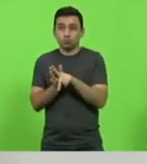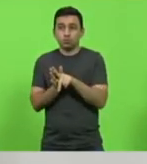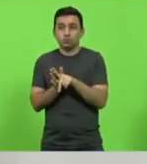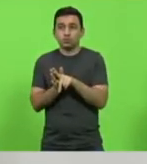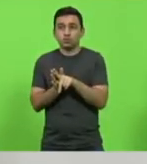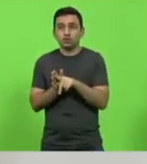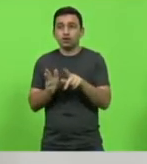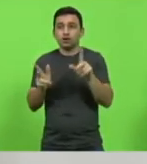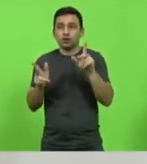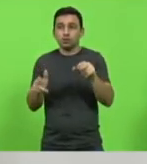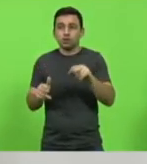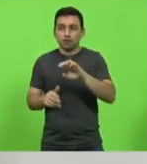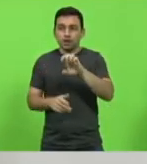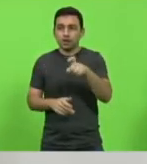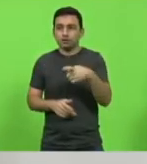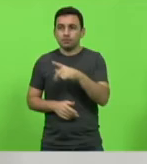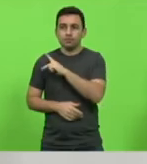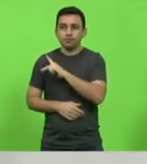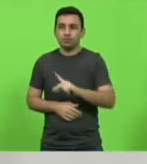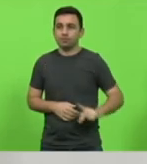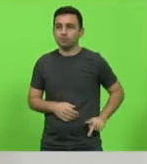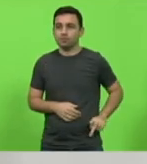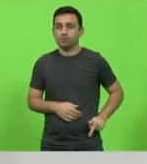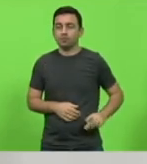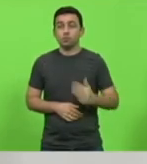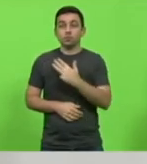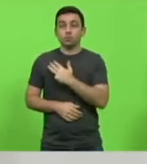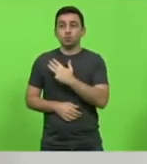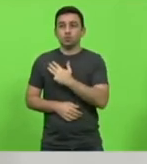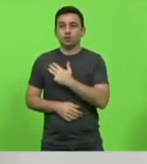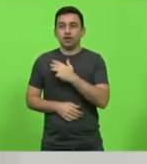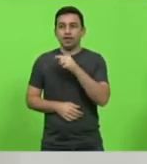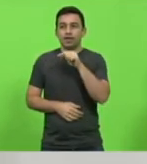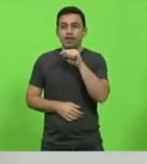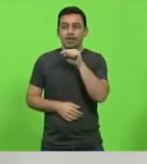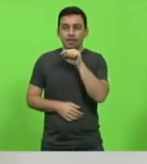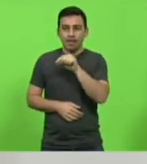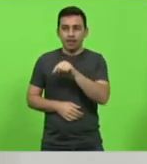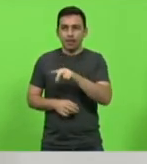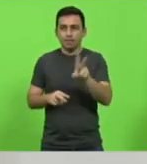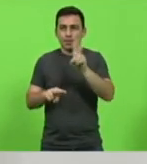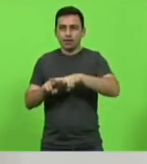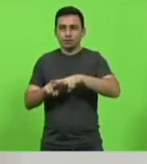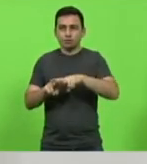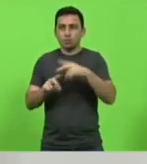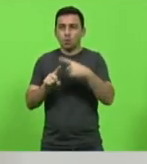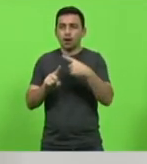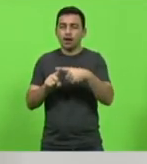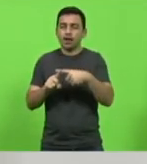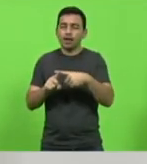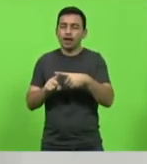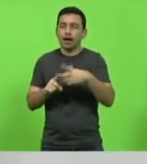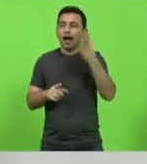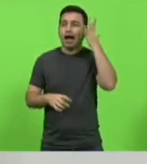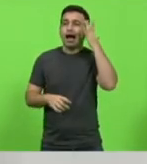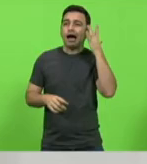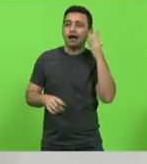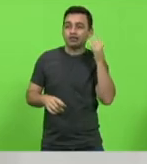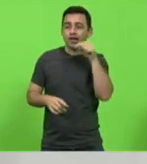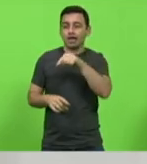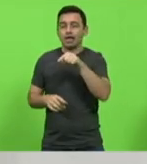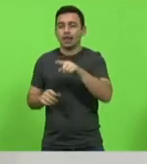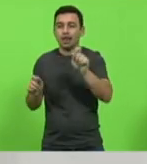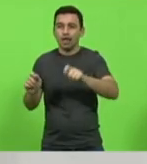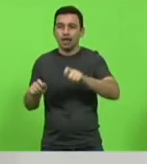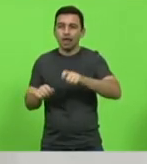do ex-presidente Lula foi preso por indícios de ser dono do triplex depois